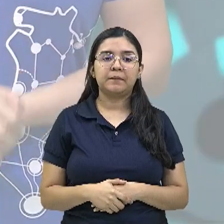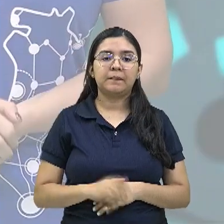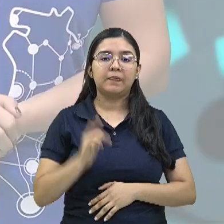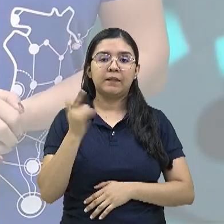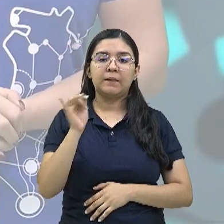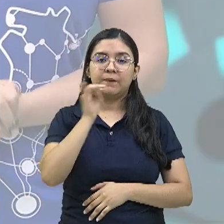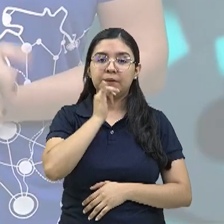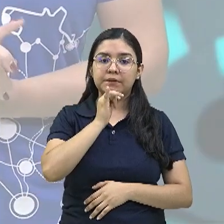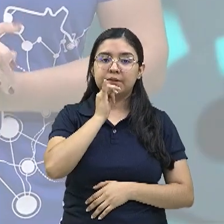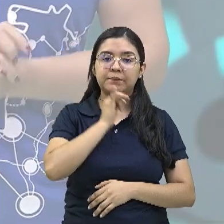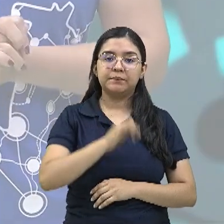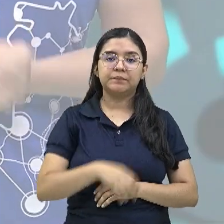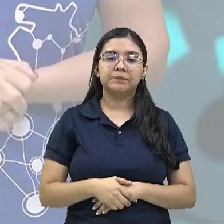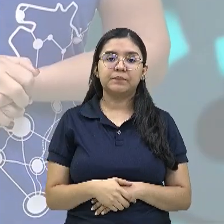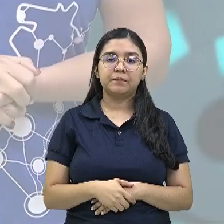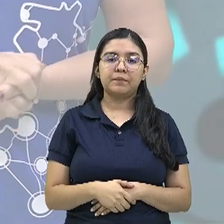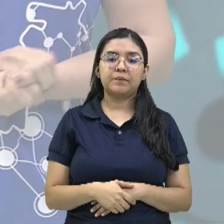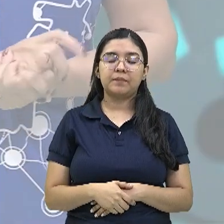exemplos aqui.